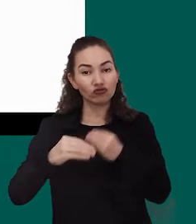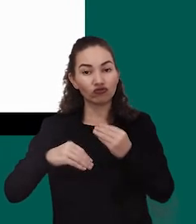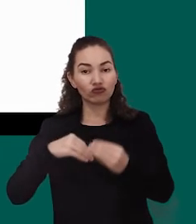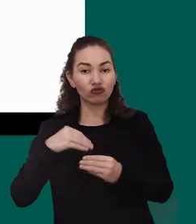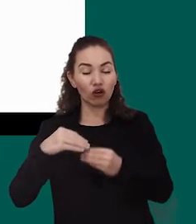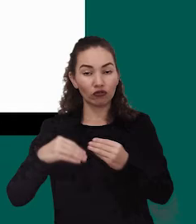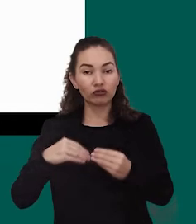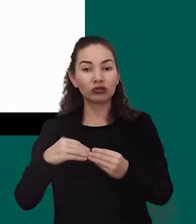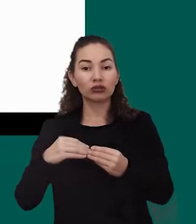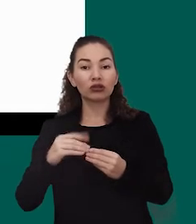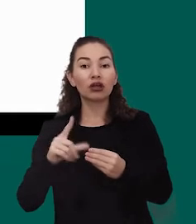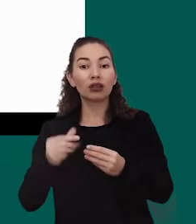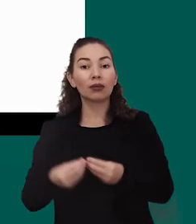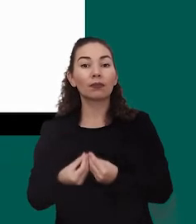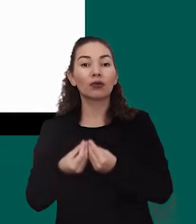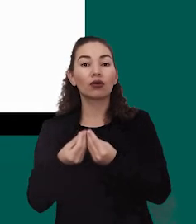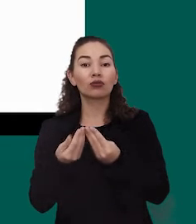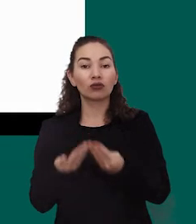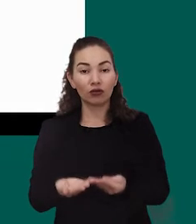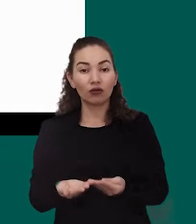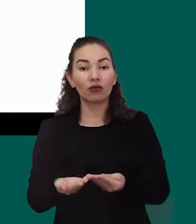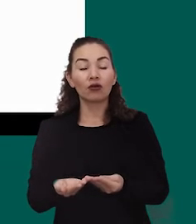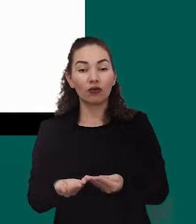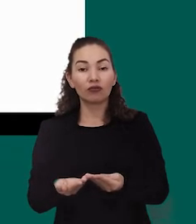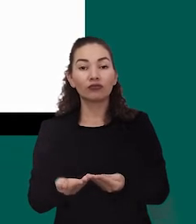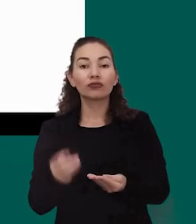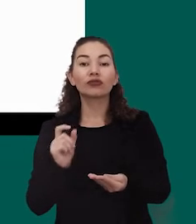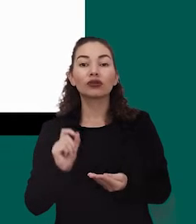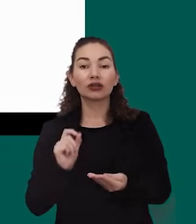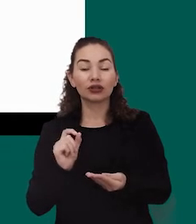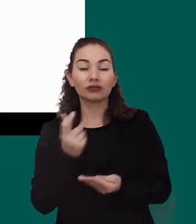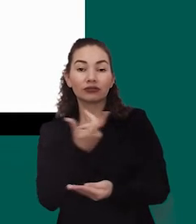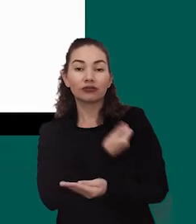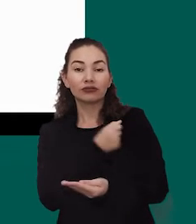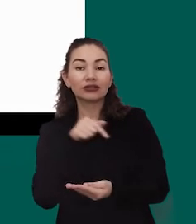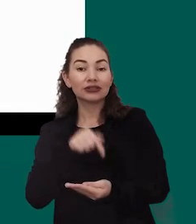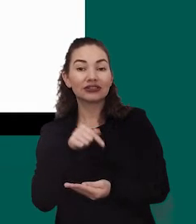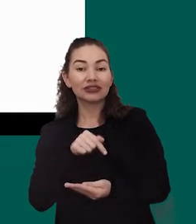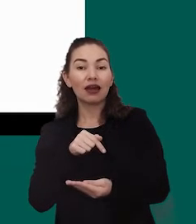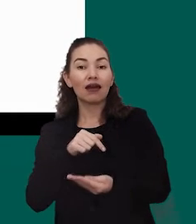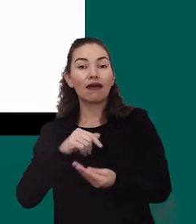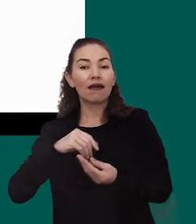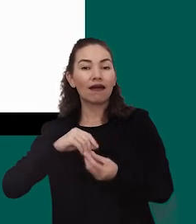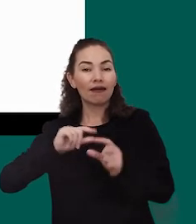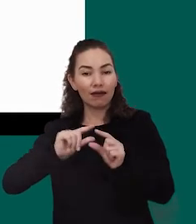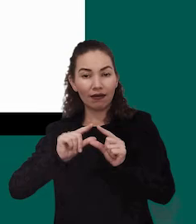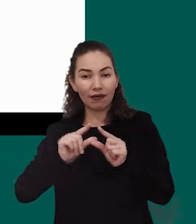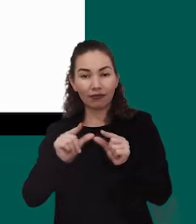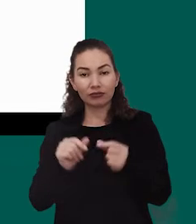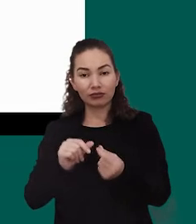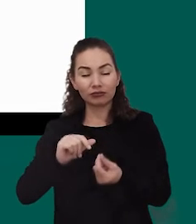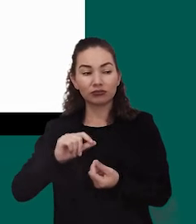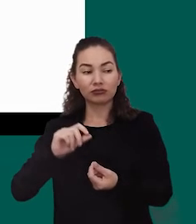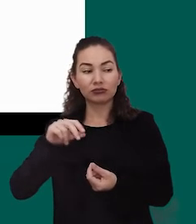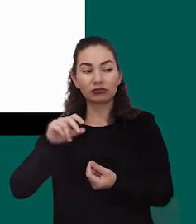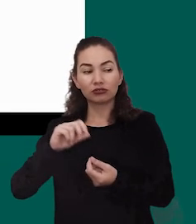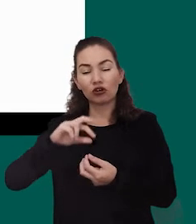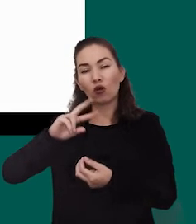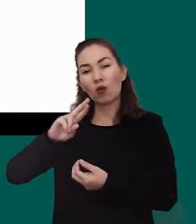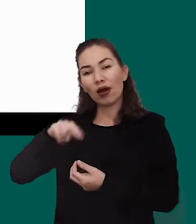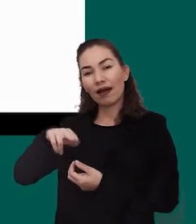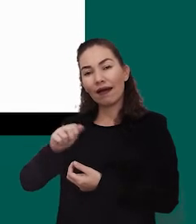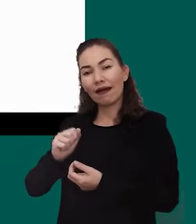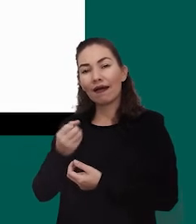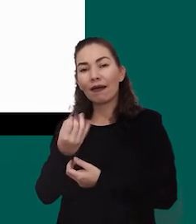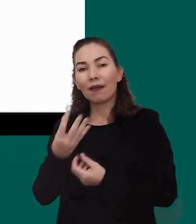lipídios e vai oferecer isso na administração da dose da vacina. Esse envelope de nanopartícula de gordura com RNA